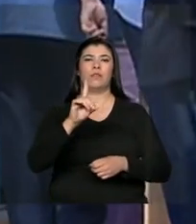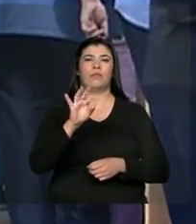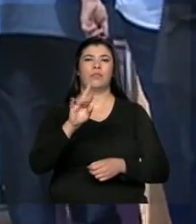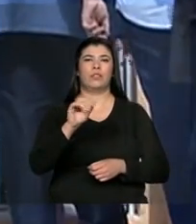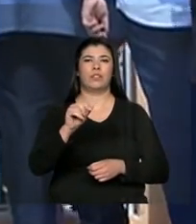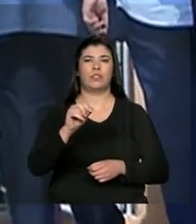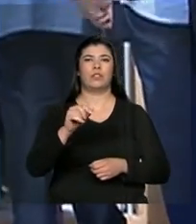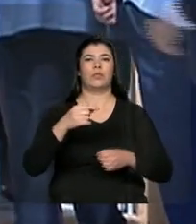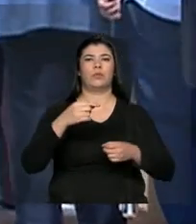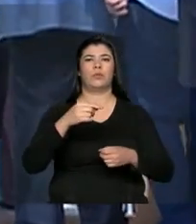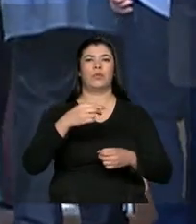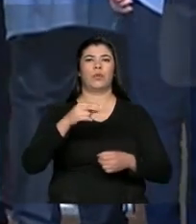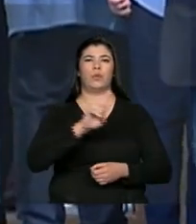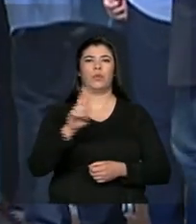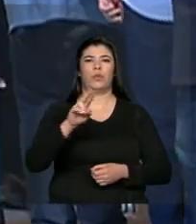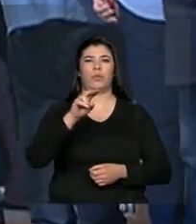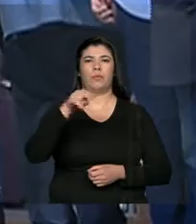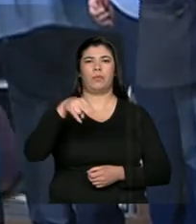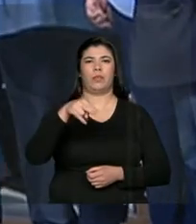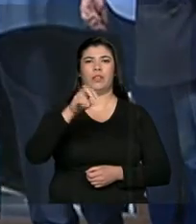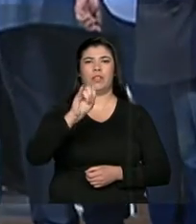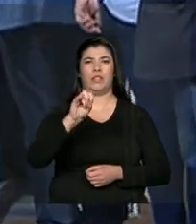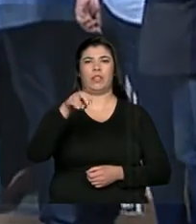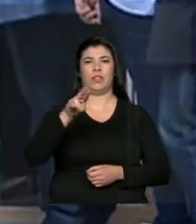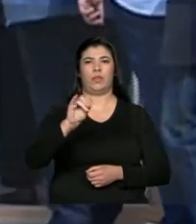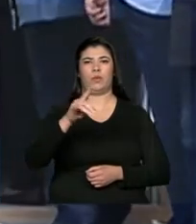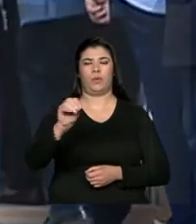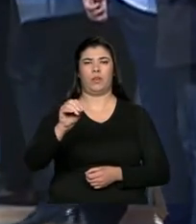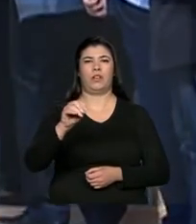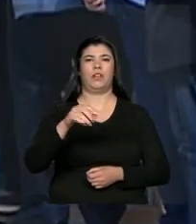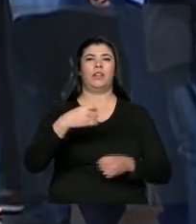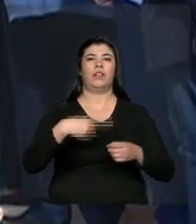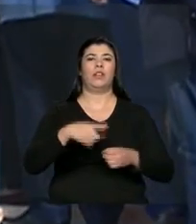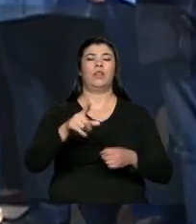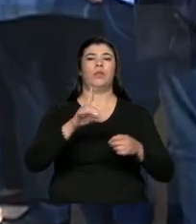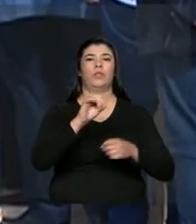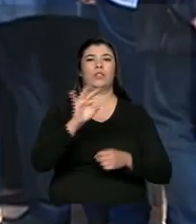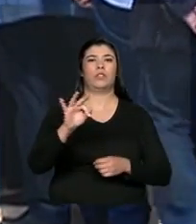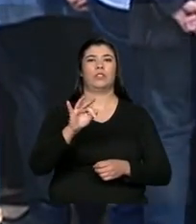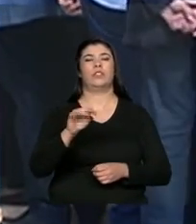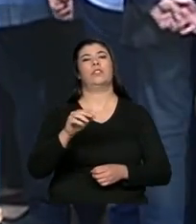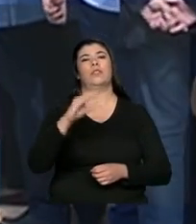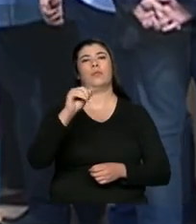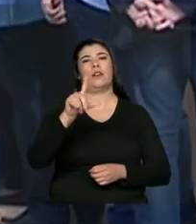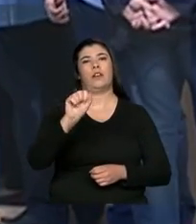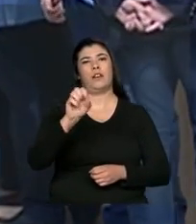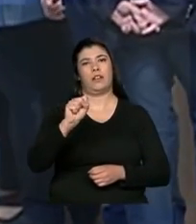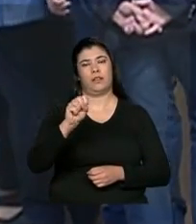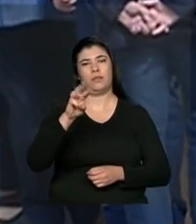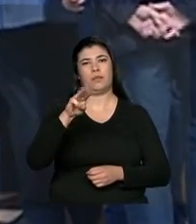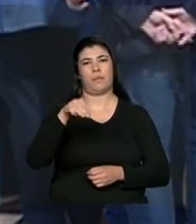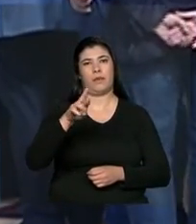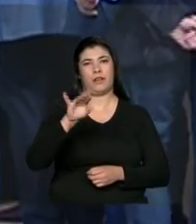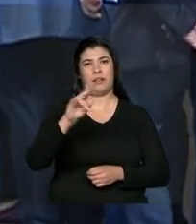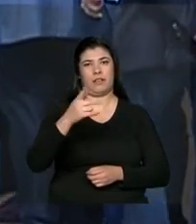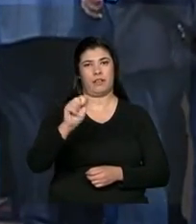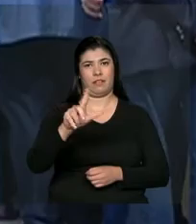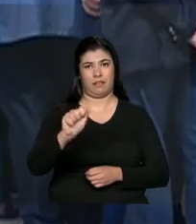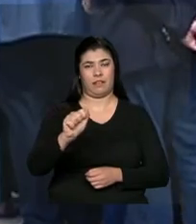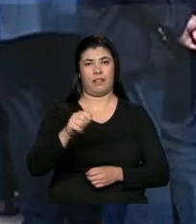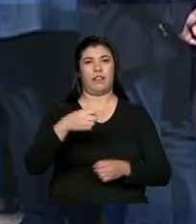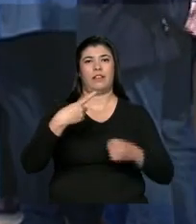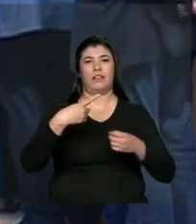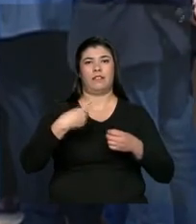inoã e carlos marighella no distrito de itaipu a sul a presidenta dilma